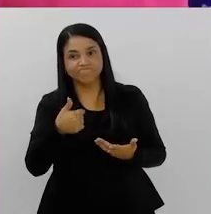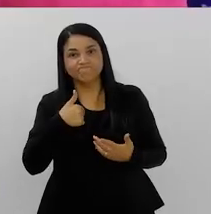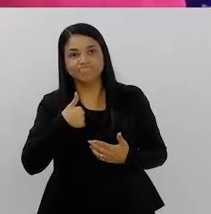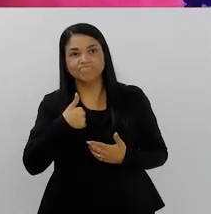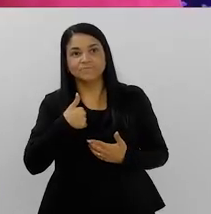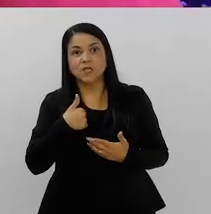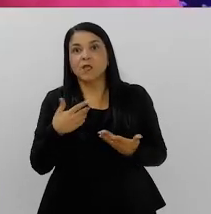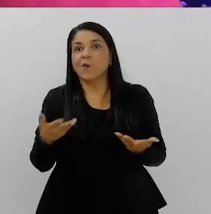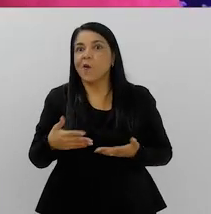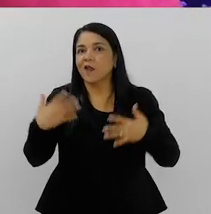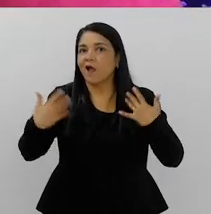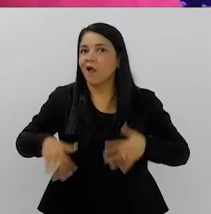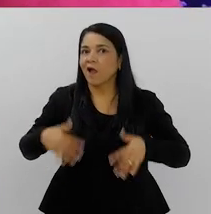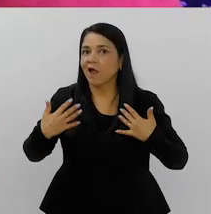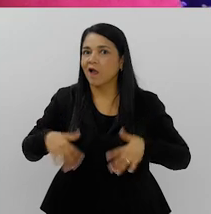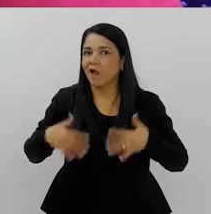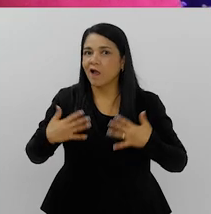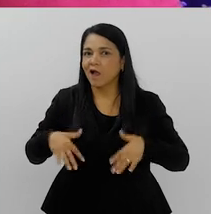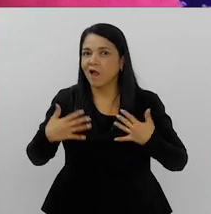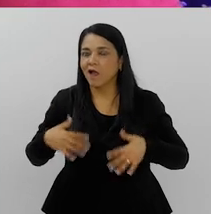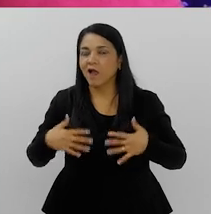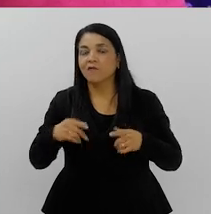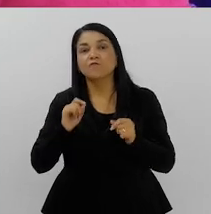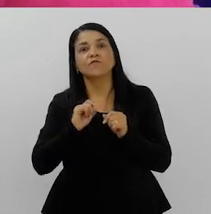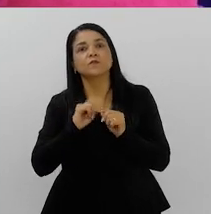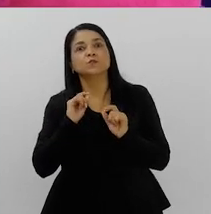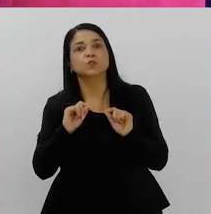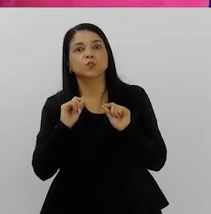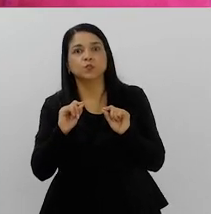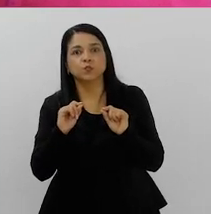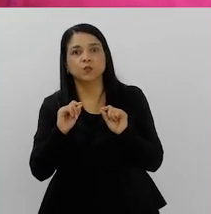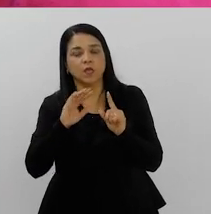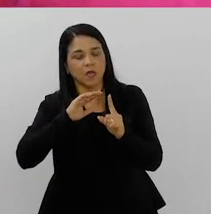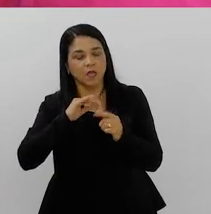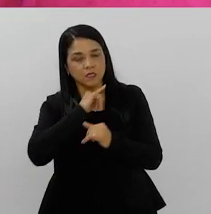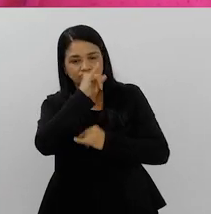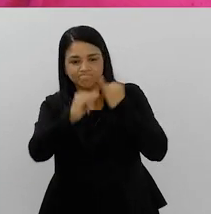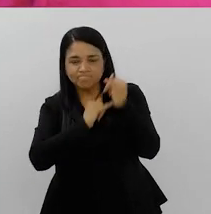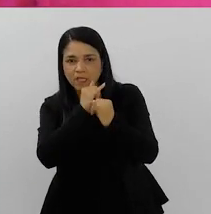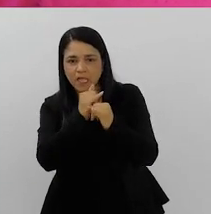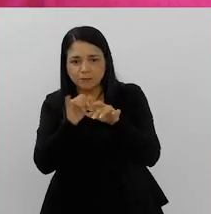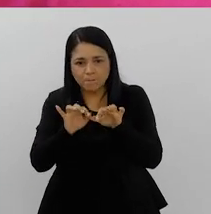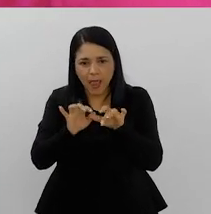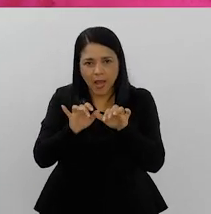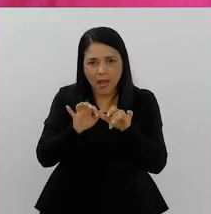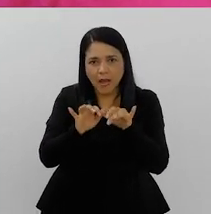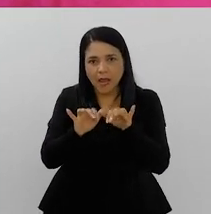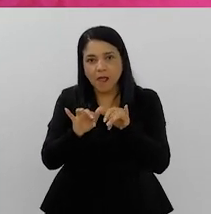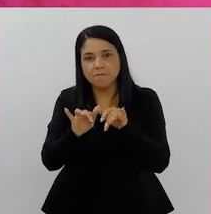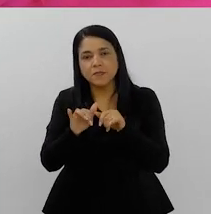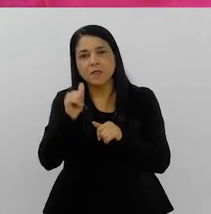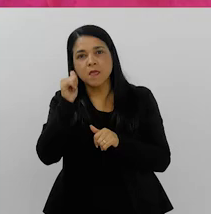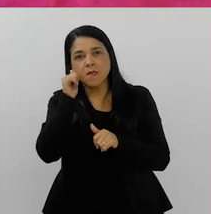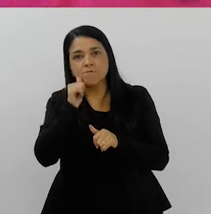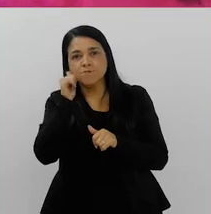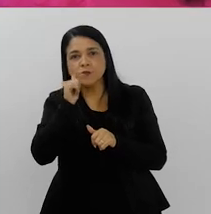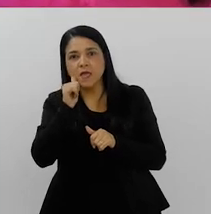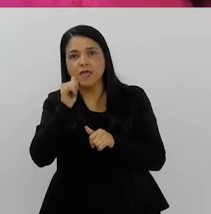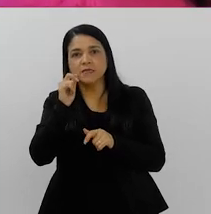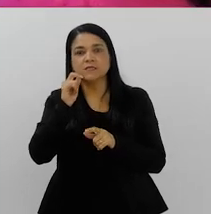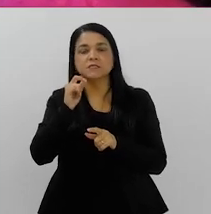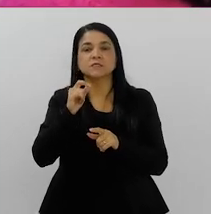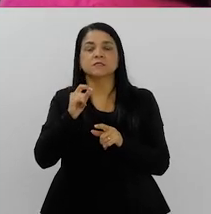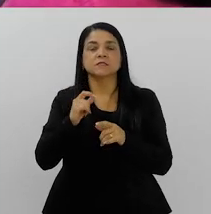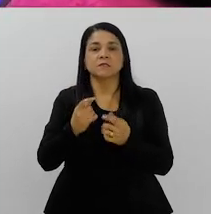eu falei e agora Fi como é que eu vou fazer aí eu entrei na internet o internet vai me ajudar aí eu